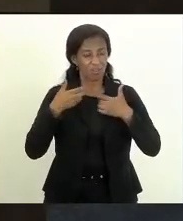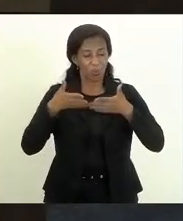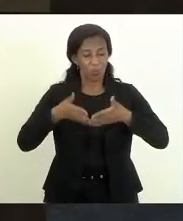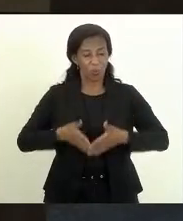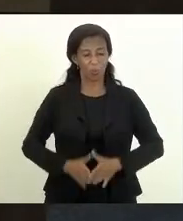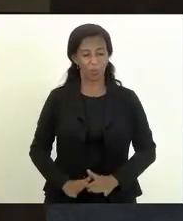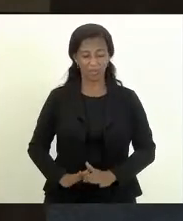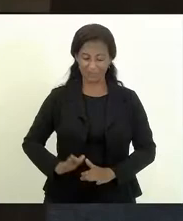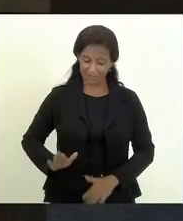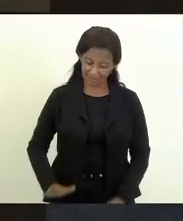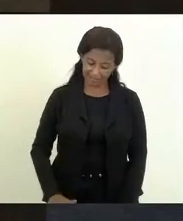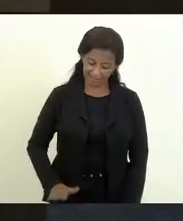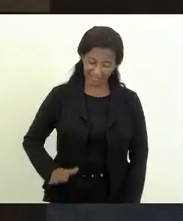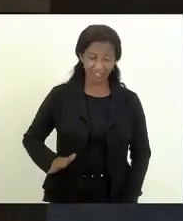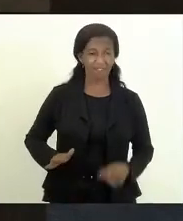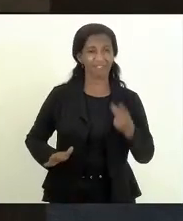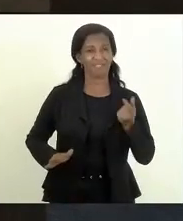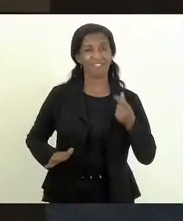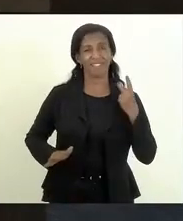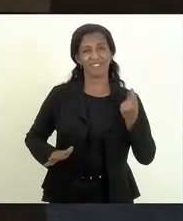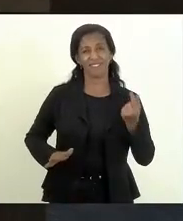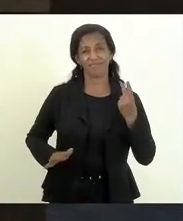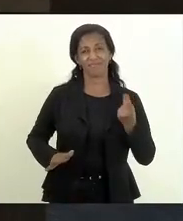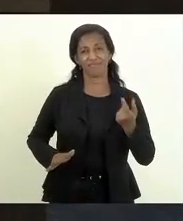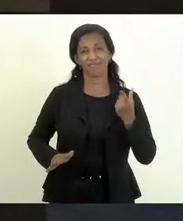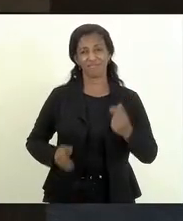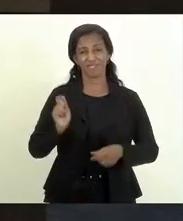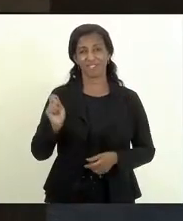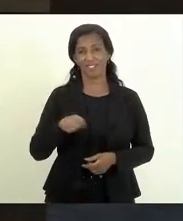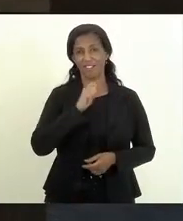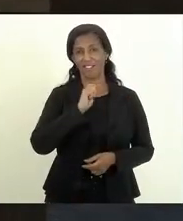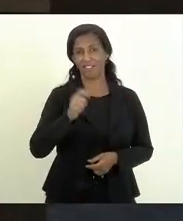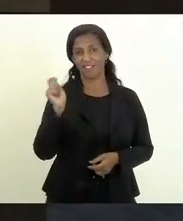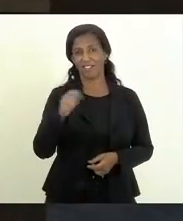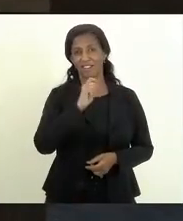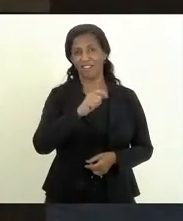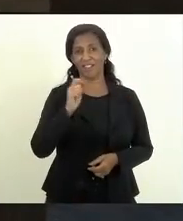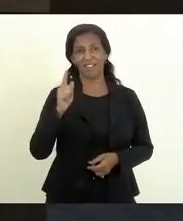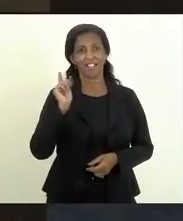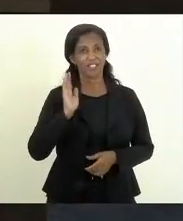passou tanto tempo, senhor presidente, a rezadeira era uma